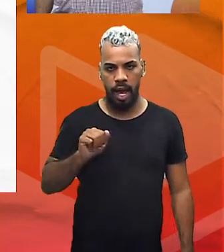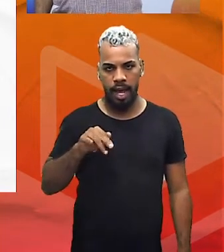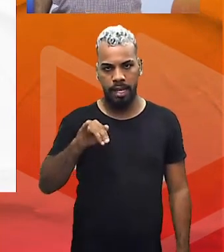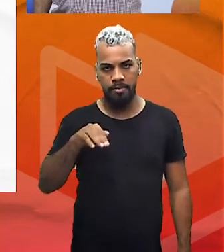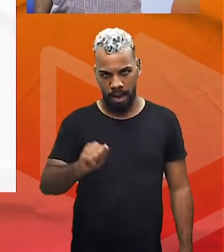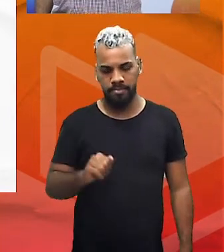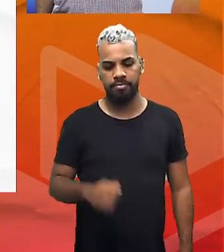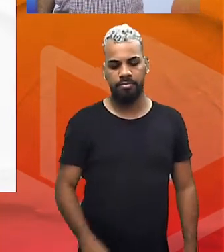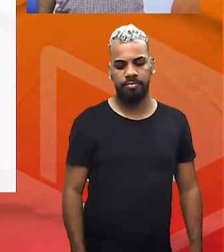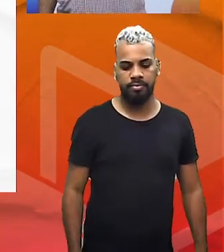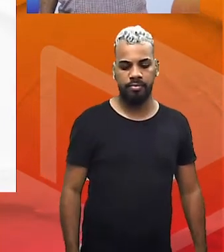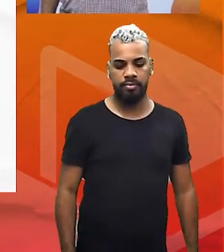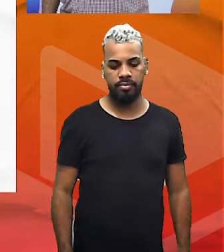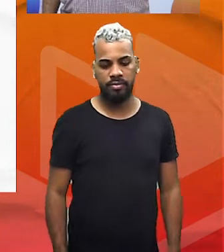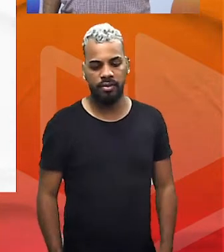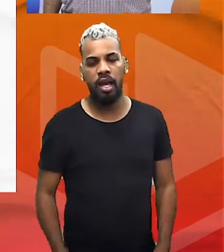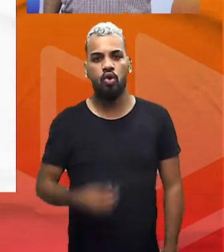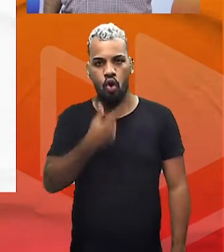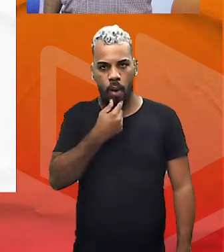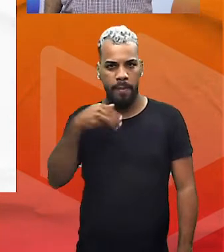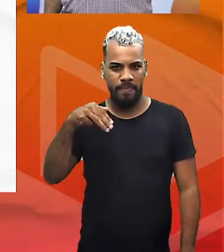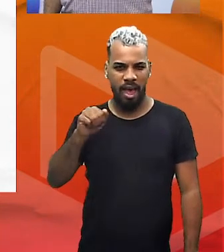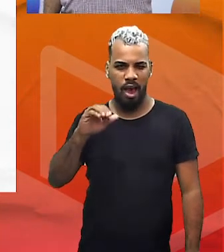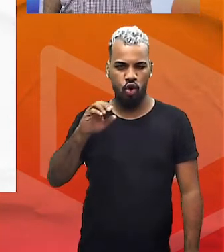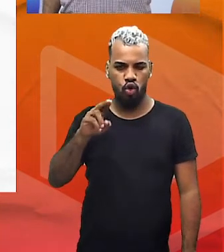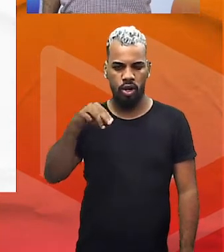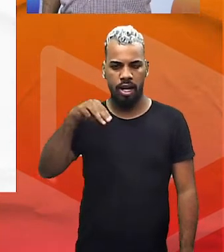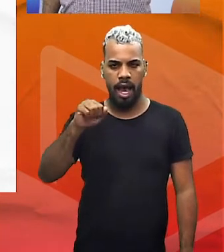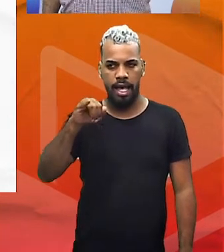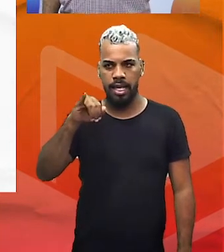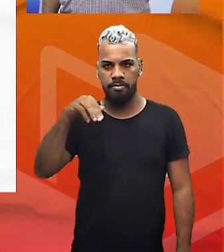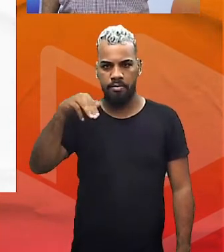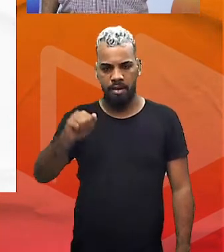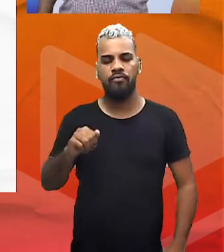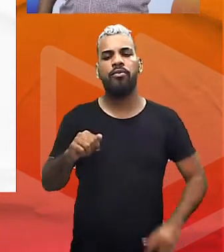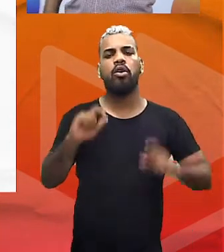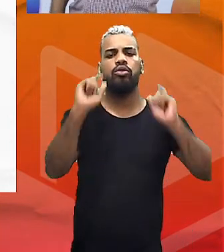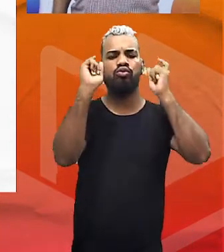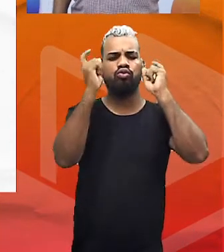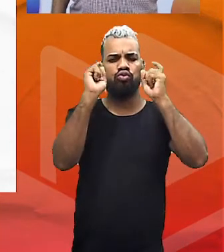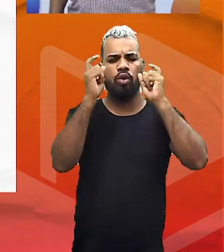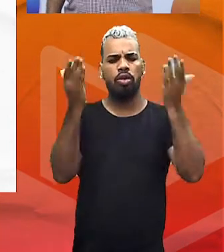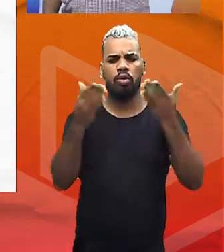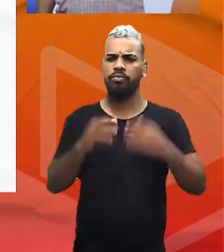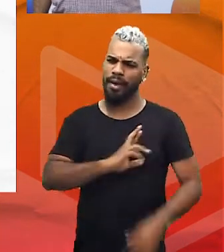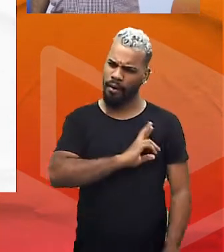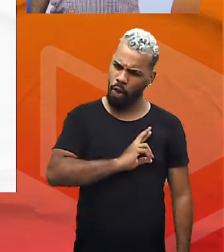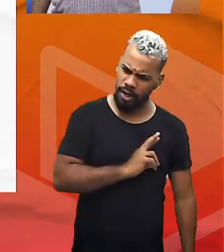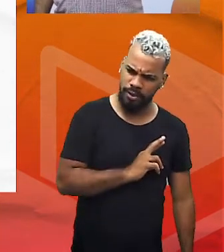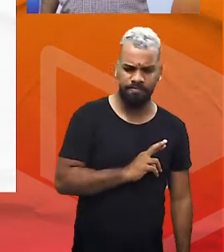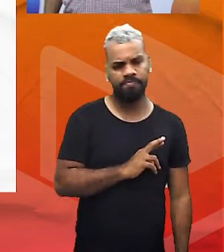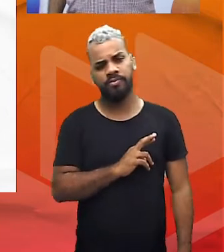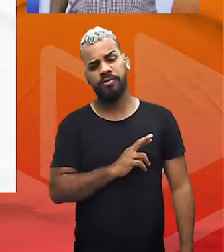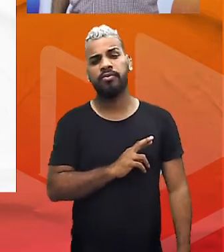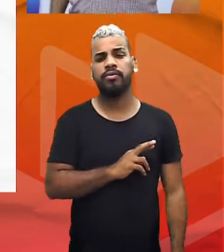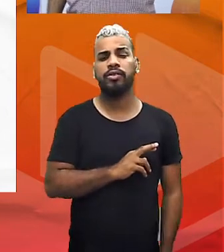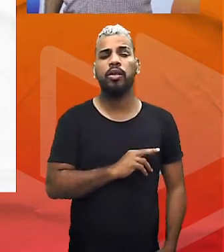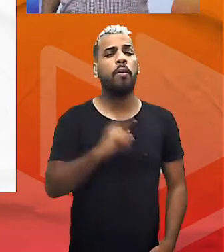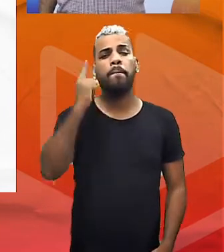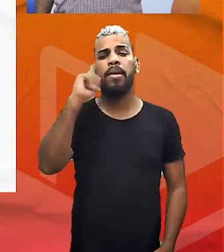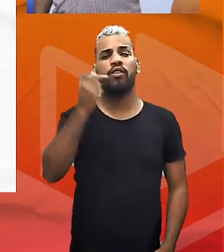Macunaíma é, na verdade, uma discussão até hoje, né? Será um romance? O próprio Mário dizia que não pensou em